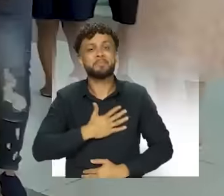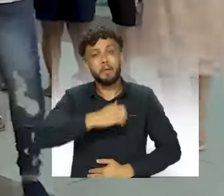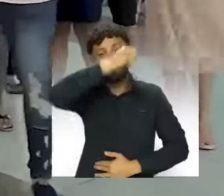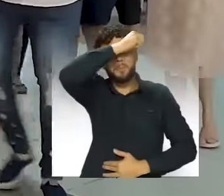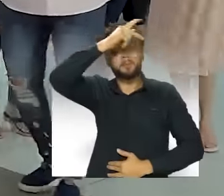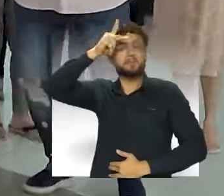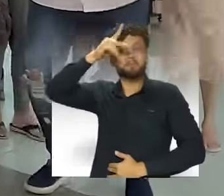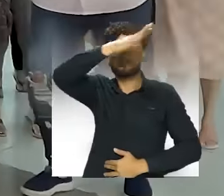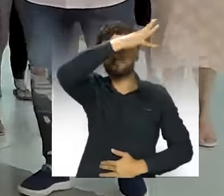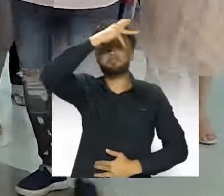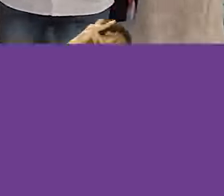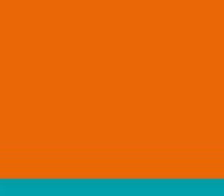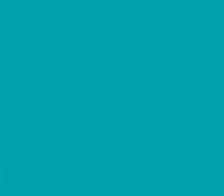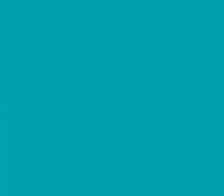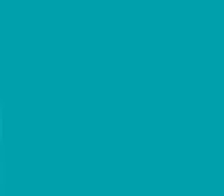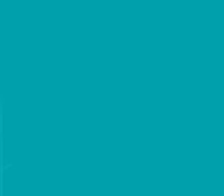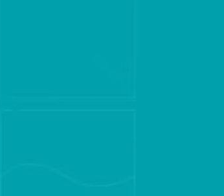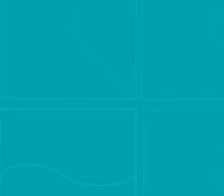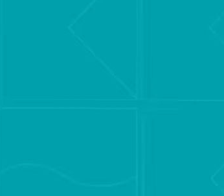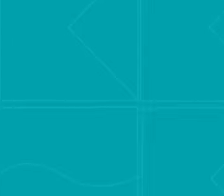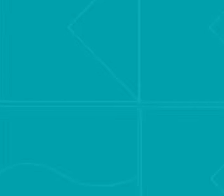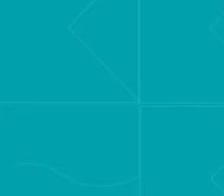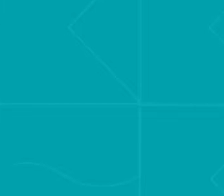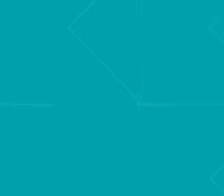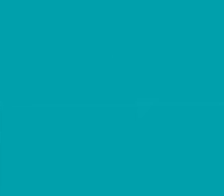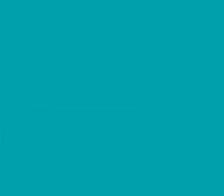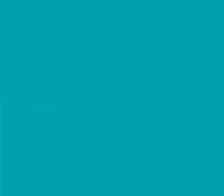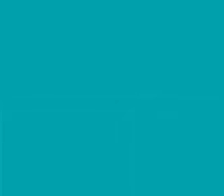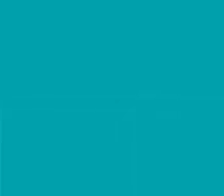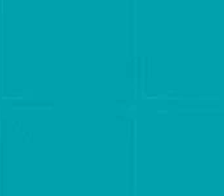Prefeitura de Manaus. Oi!